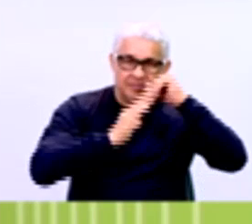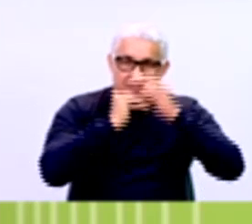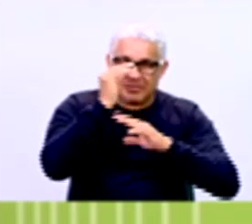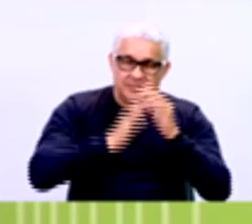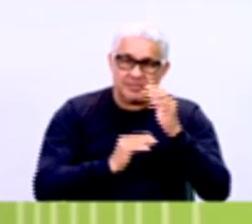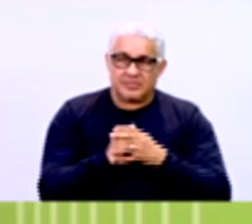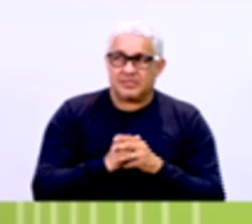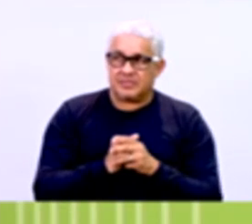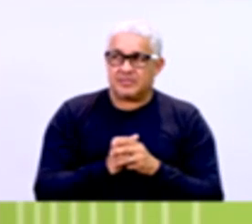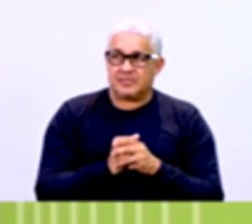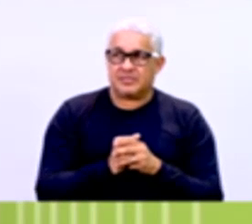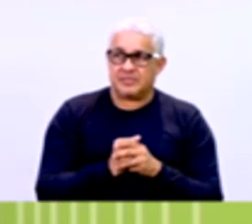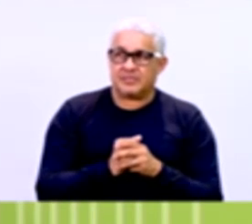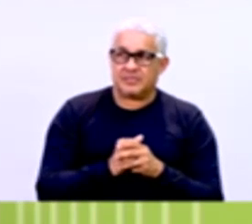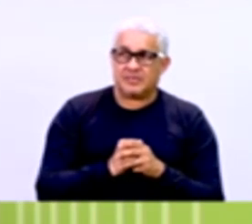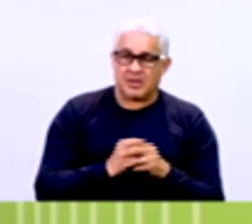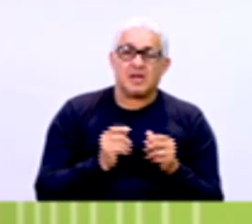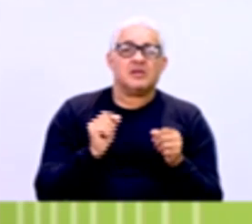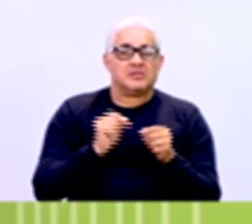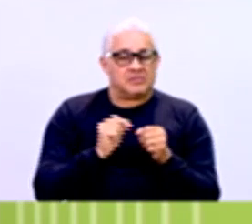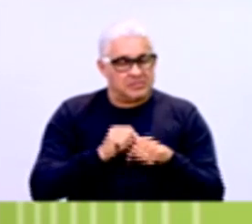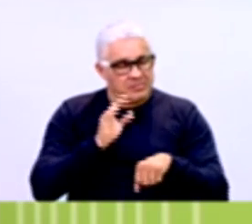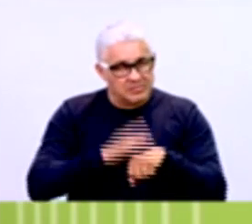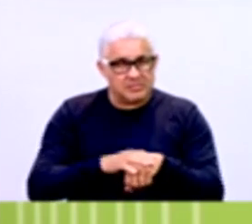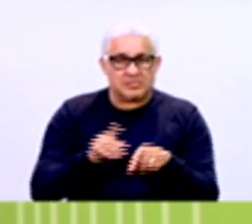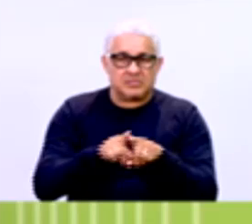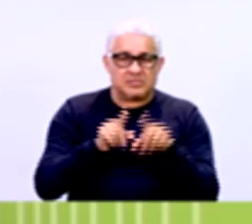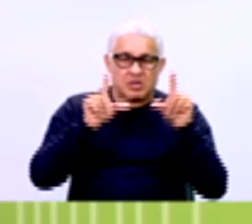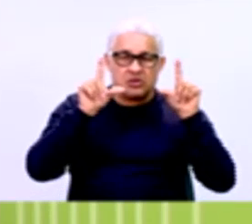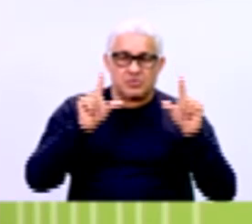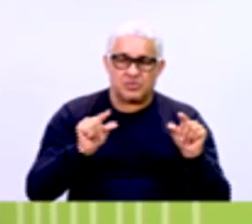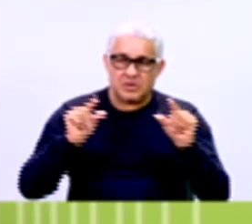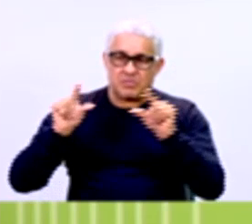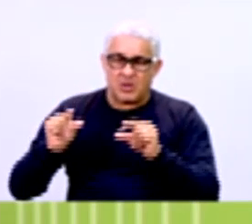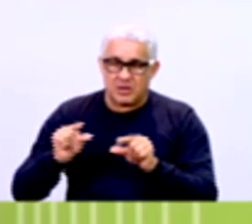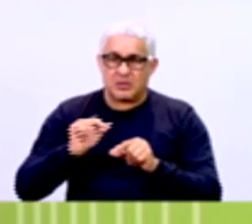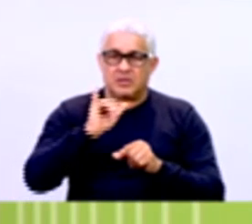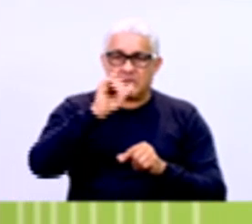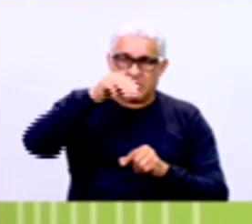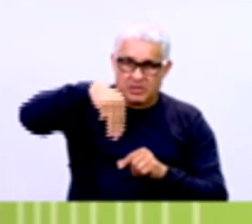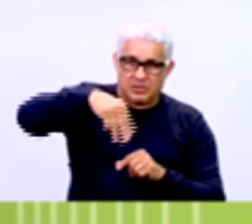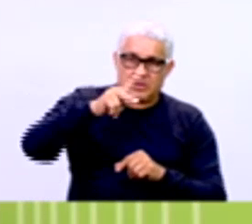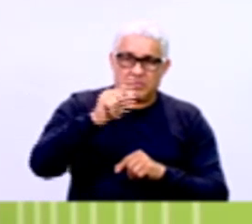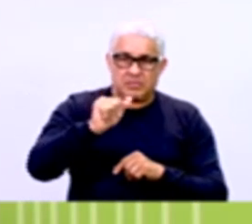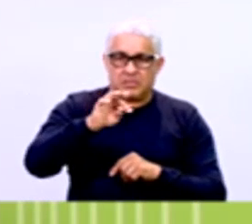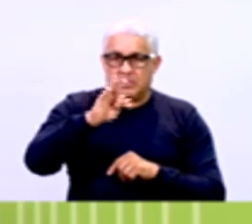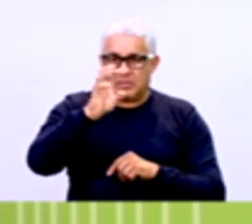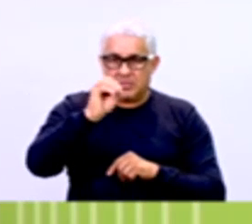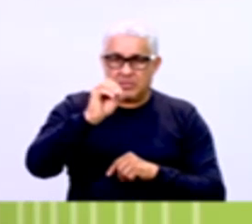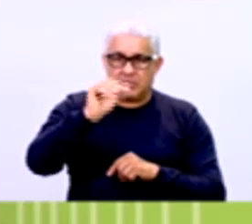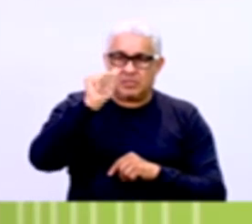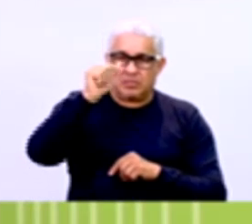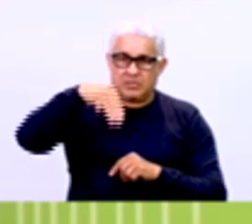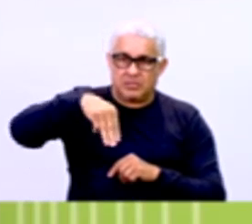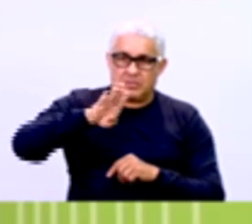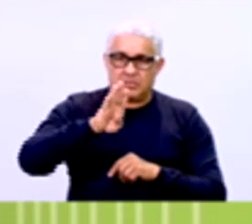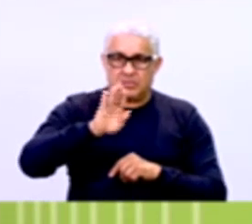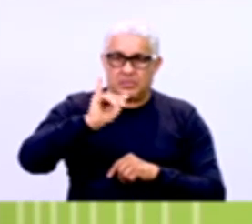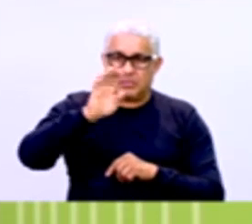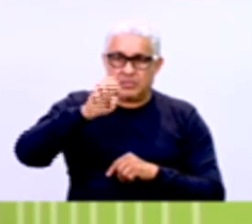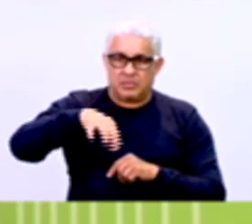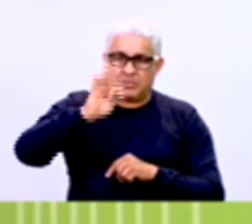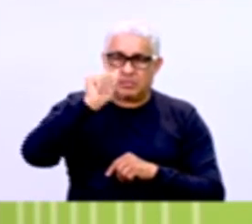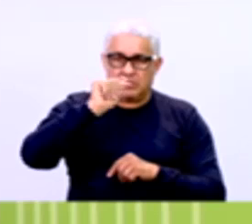que vão estar fazendo as ações que minimizem os impactos ambientais, mas vai haver uma propagação em todos